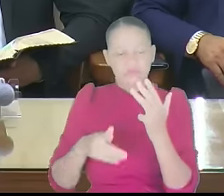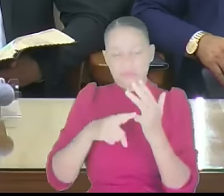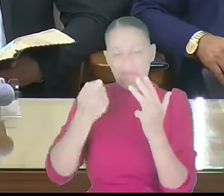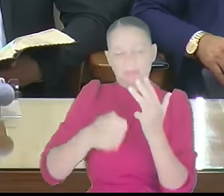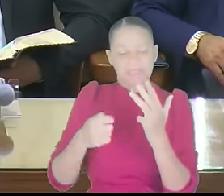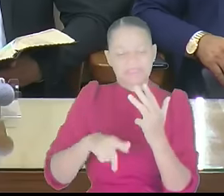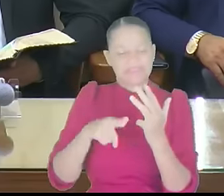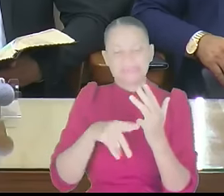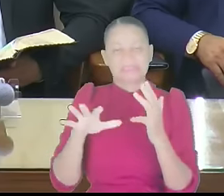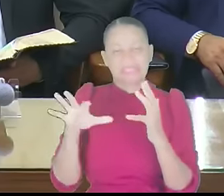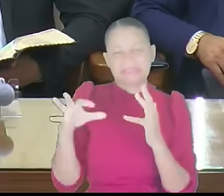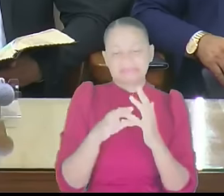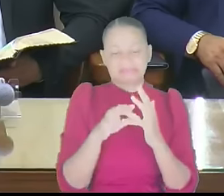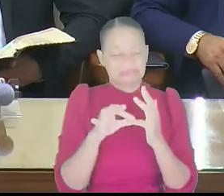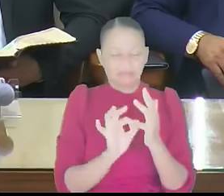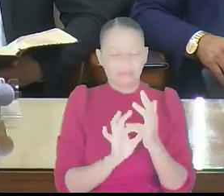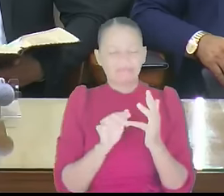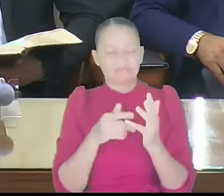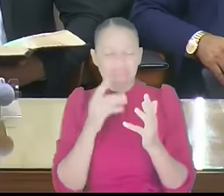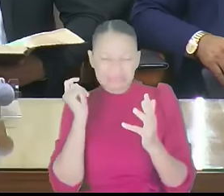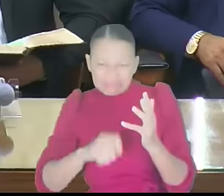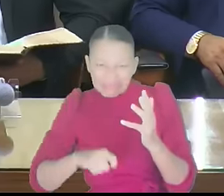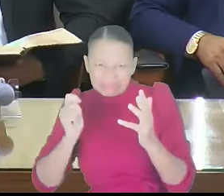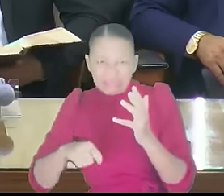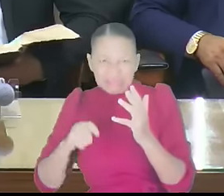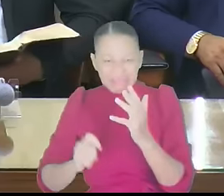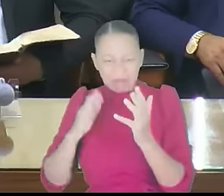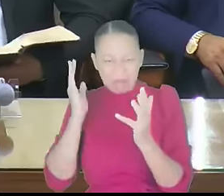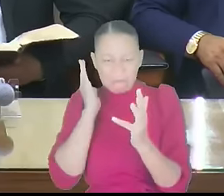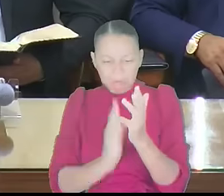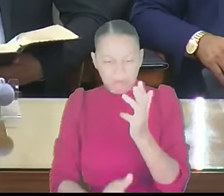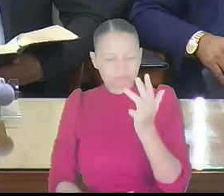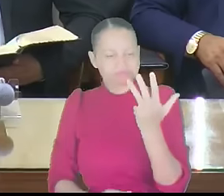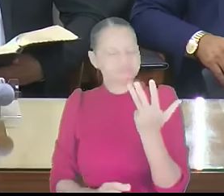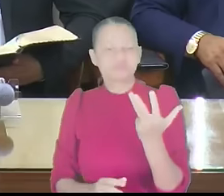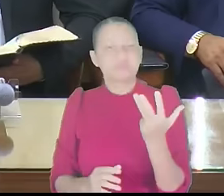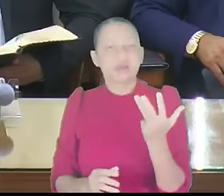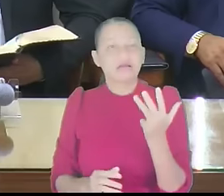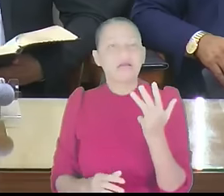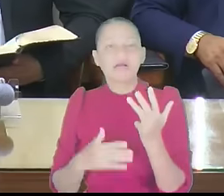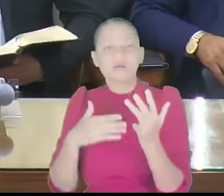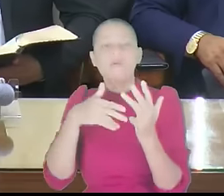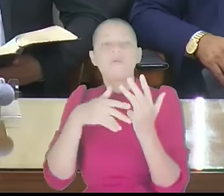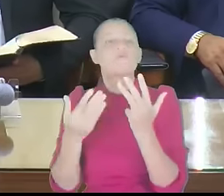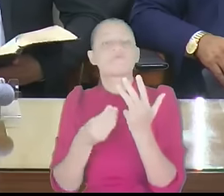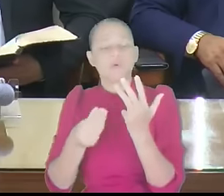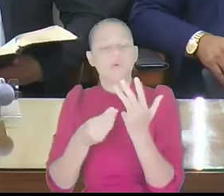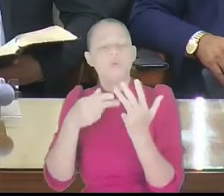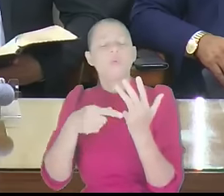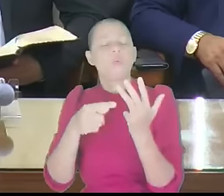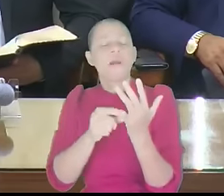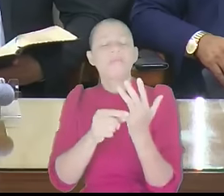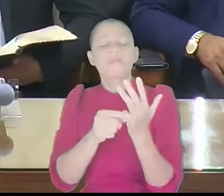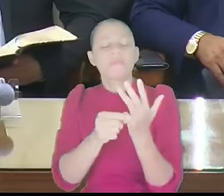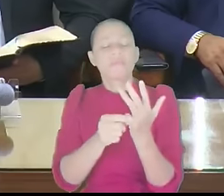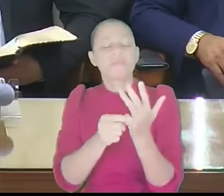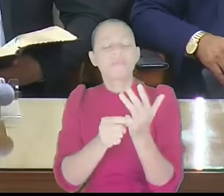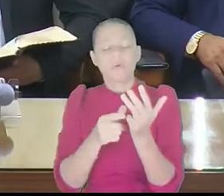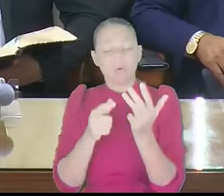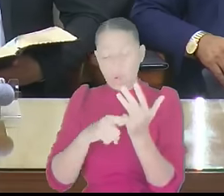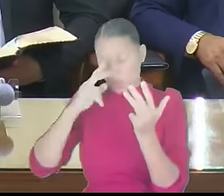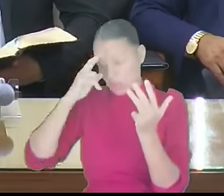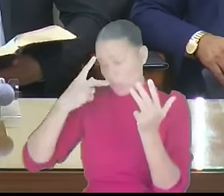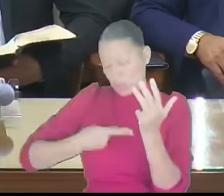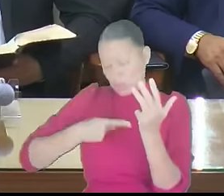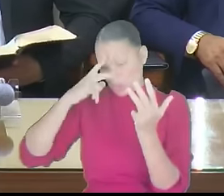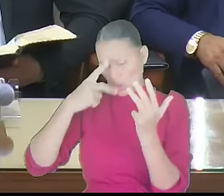do jardim, e disser que não precisa do corpo, que ele sozinho é o corpo. Se o dedo se rebelar, o dedo mindinho se rebelar e disser, eu sou o